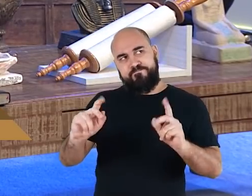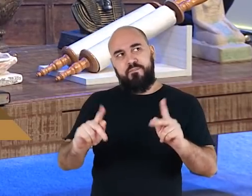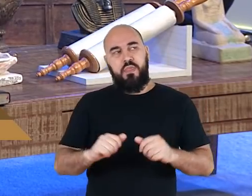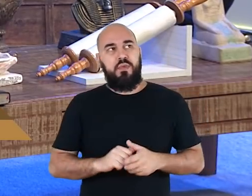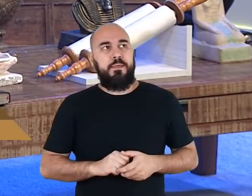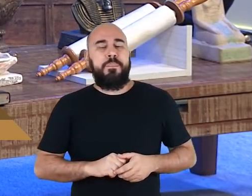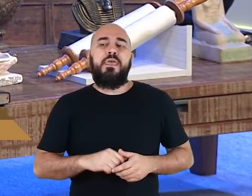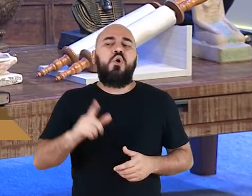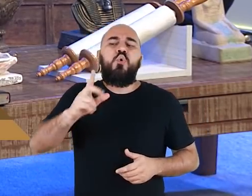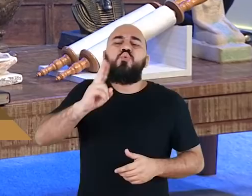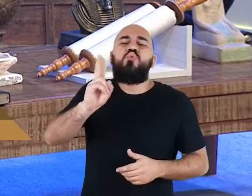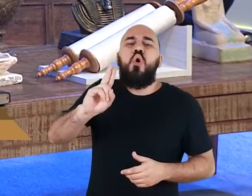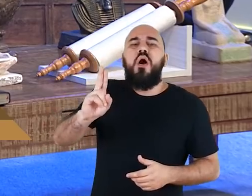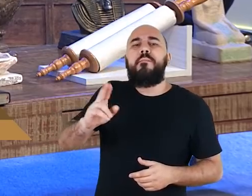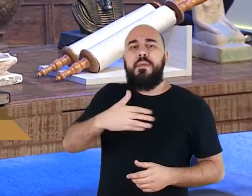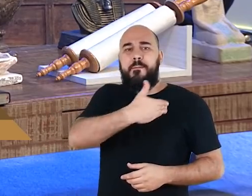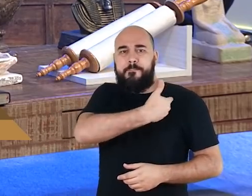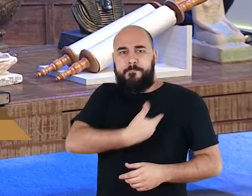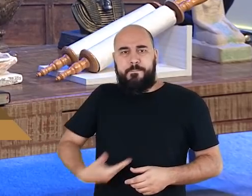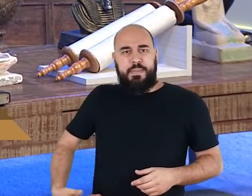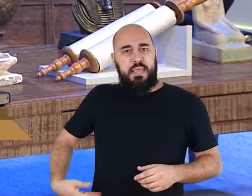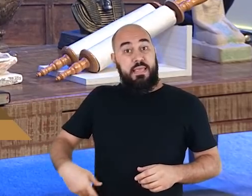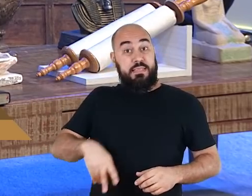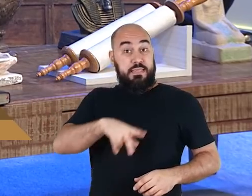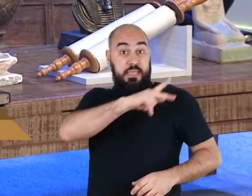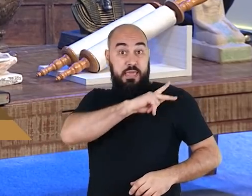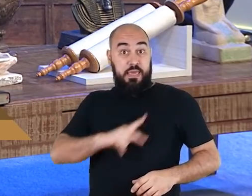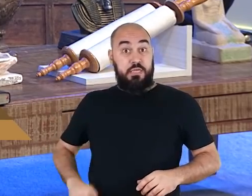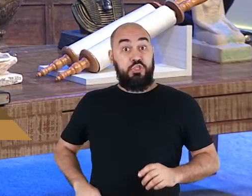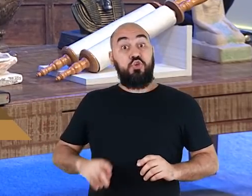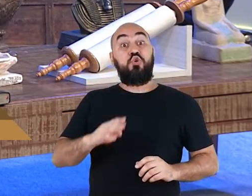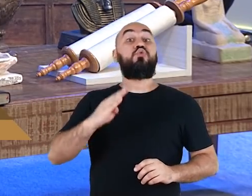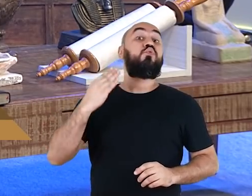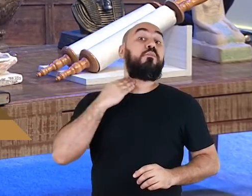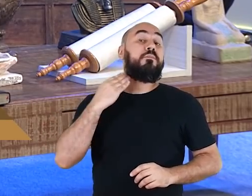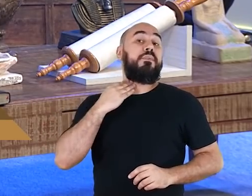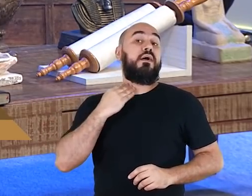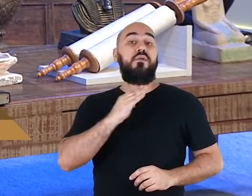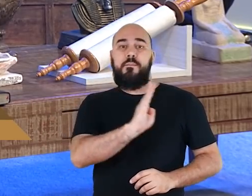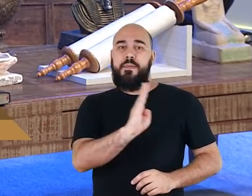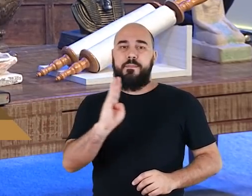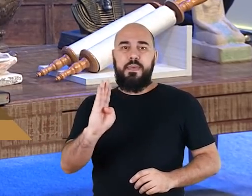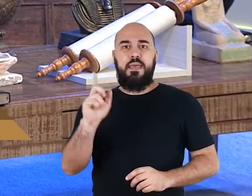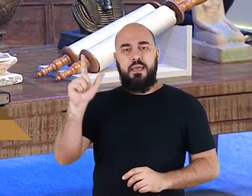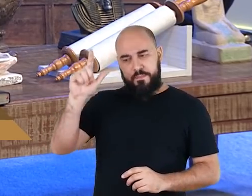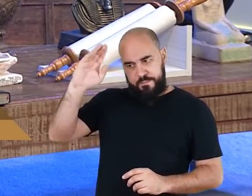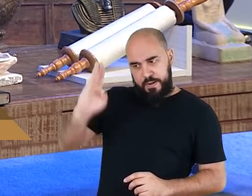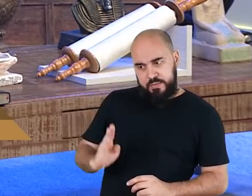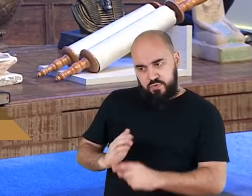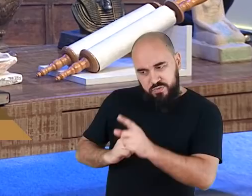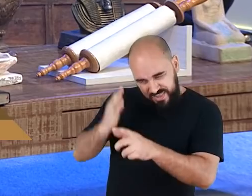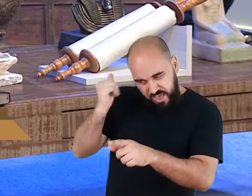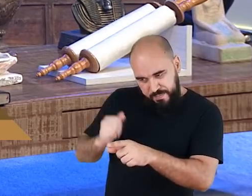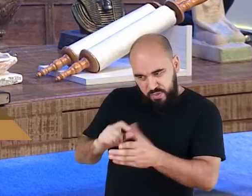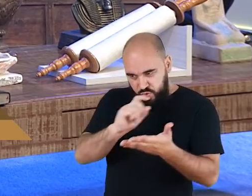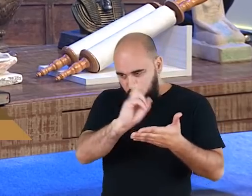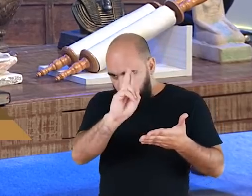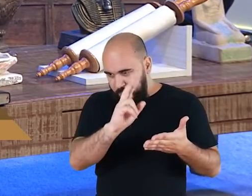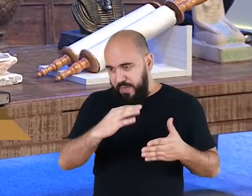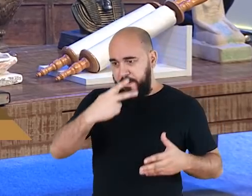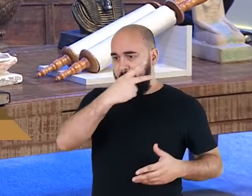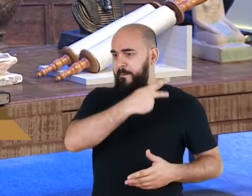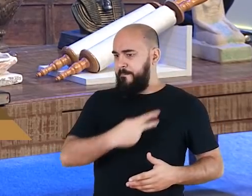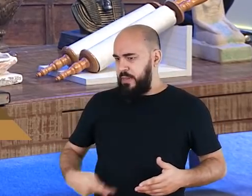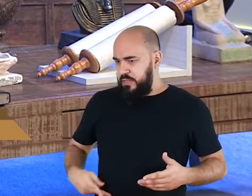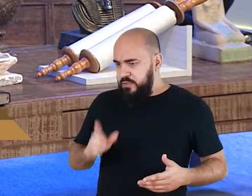dos últimos presidentes do Banco Central do Brasil, dos 5 últimos? Ninguém soube dar nenhum nome sequer. E